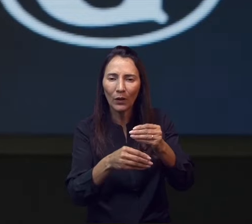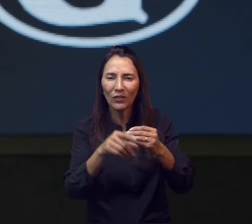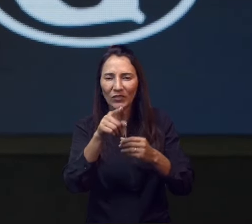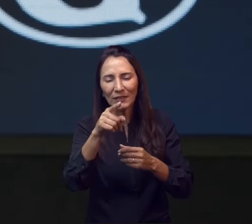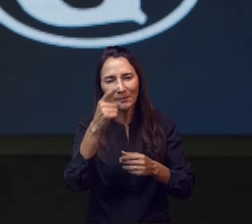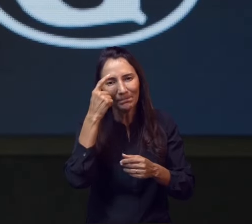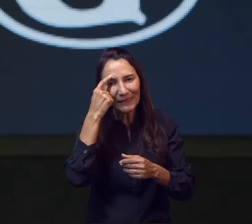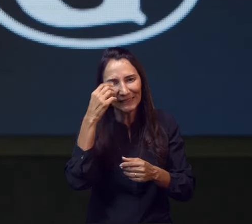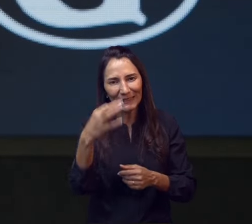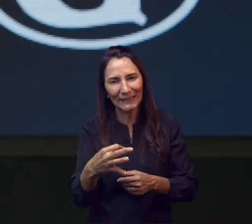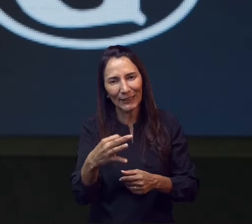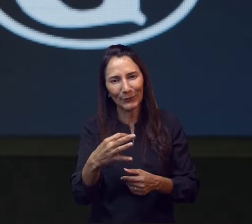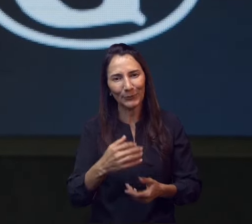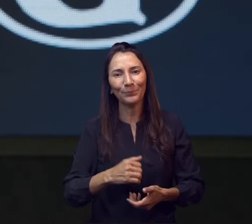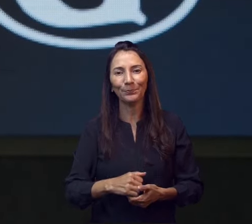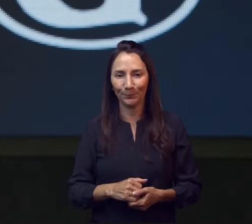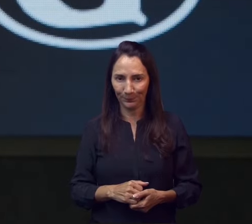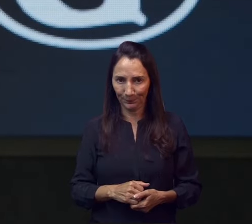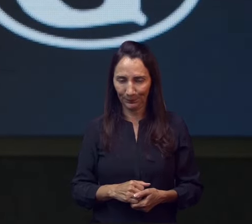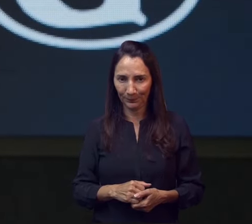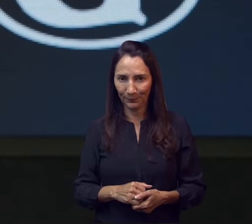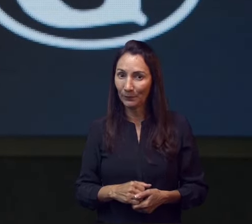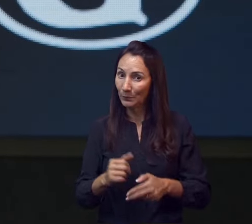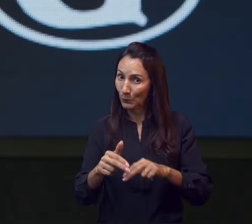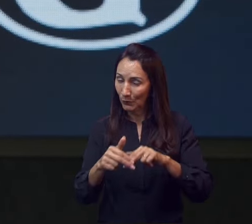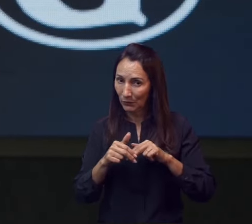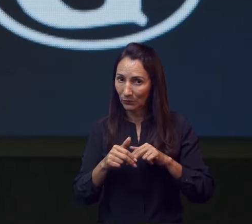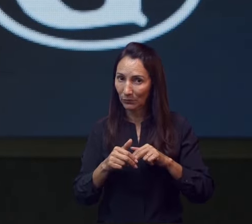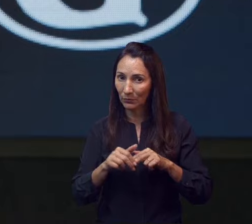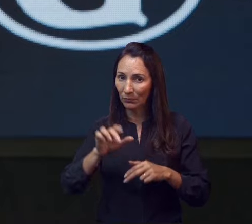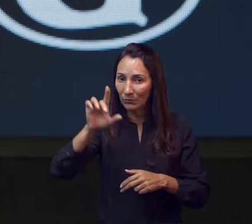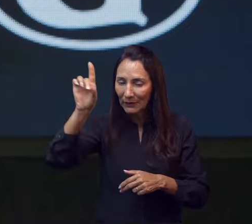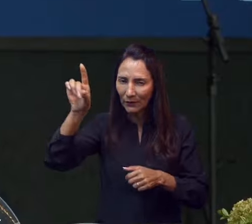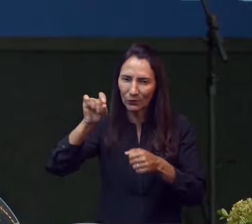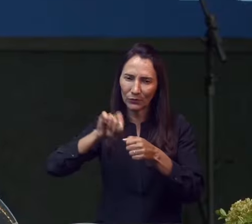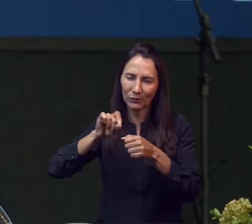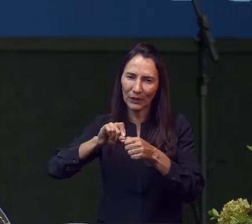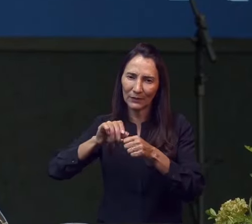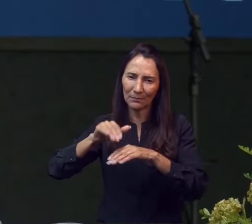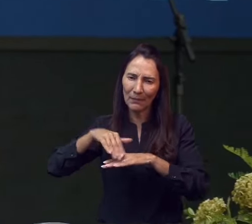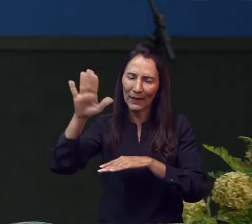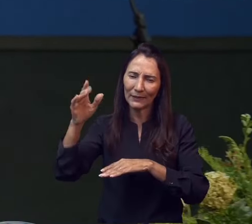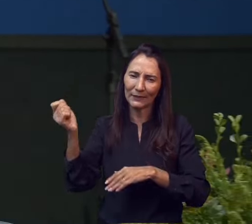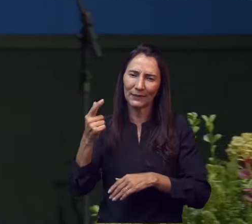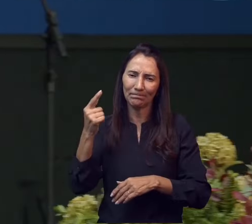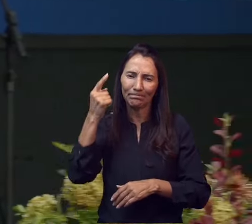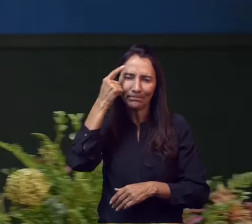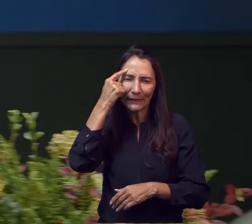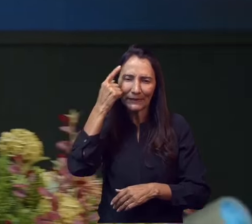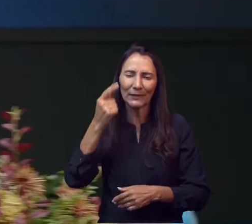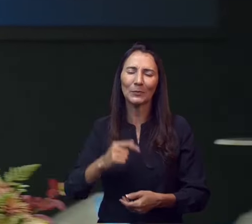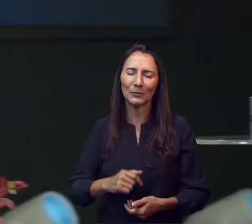por causa disso Deus faz além do que pensar